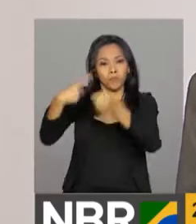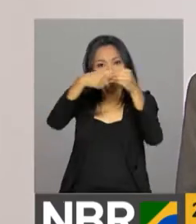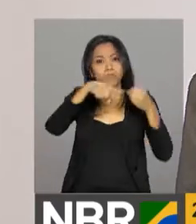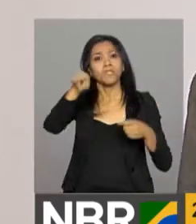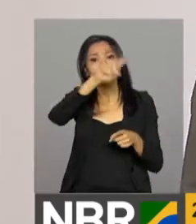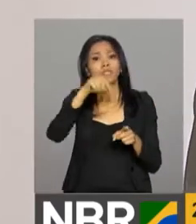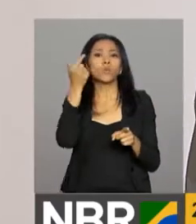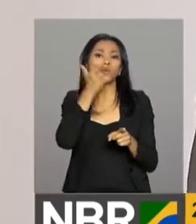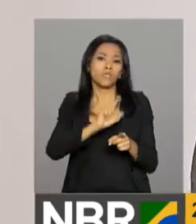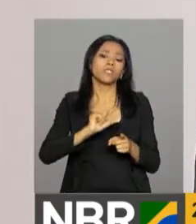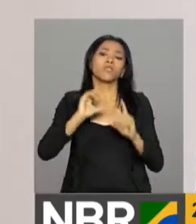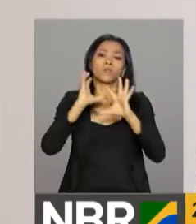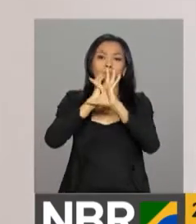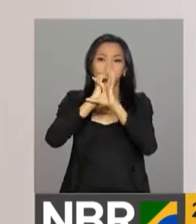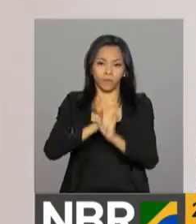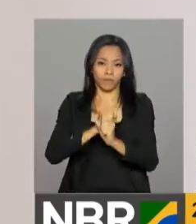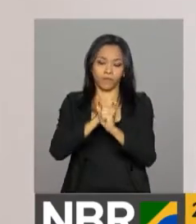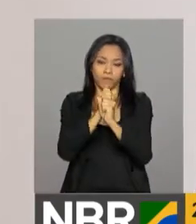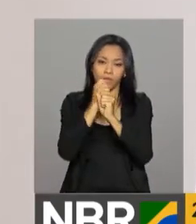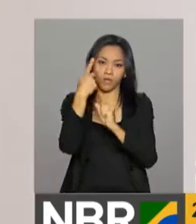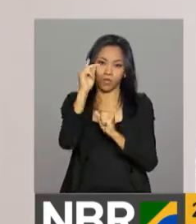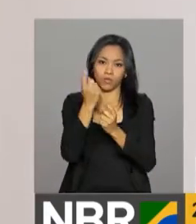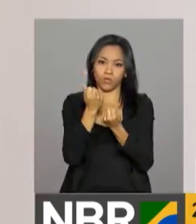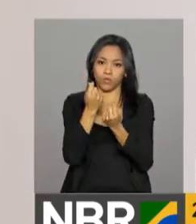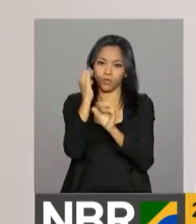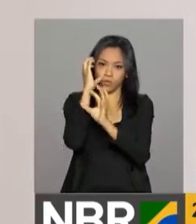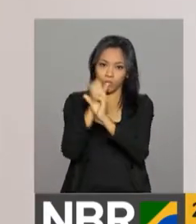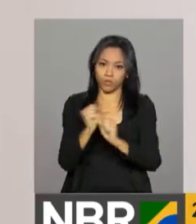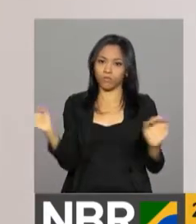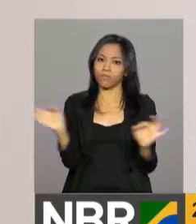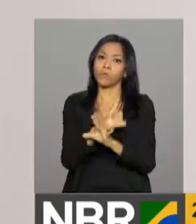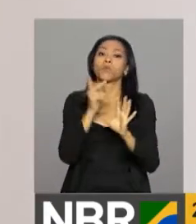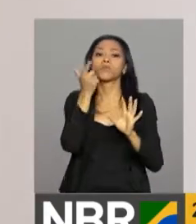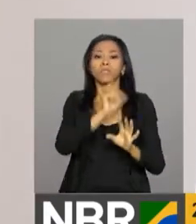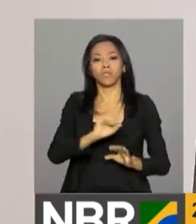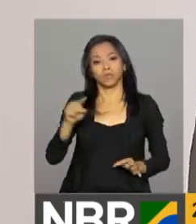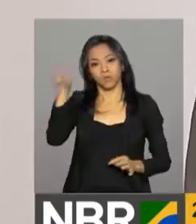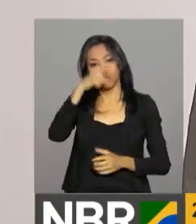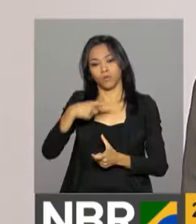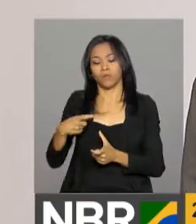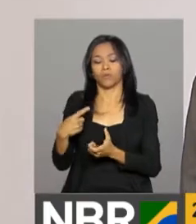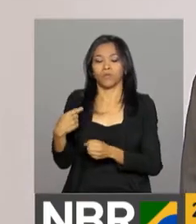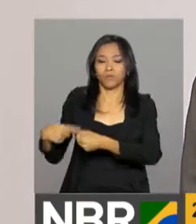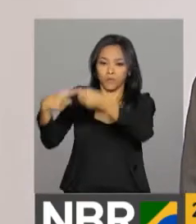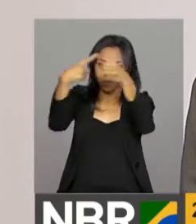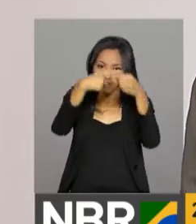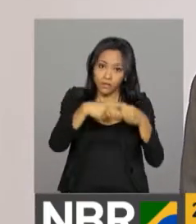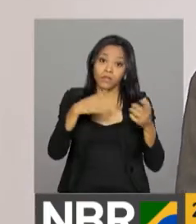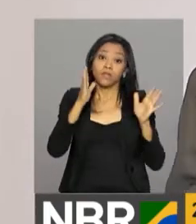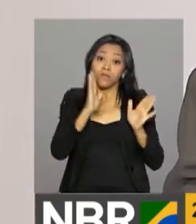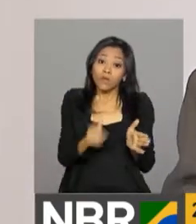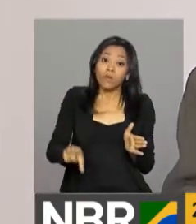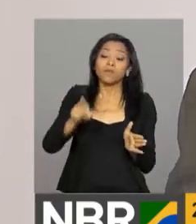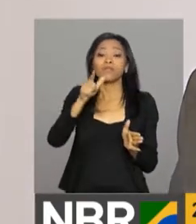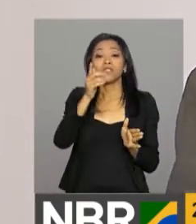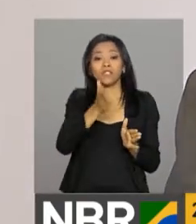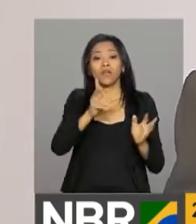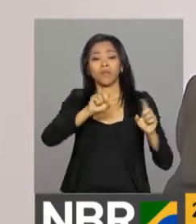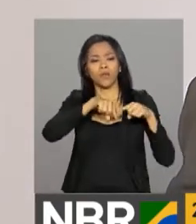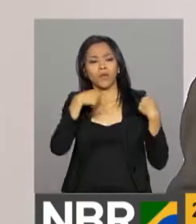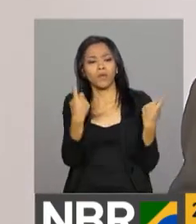marcha significativa dos prefeitos aqui pra brasília é mais uma vez vou me reunir com os dirigentes e diante das dificuldades